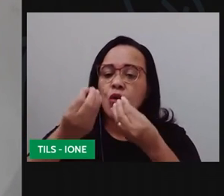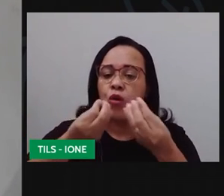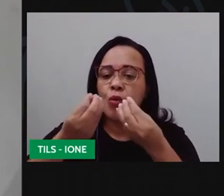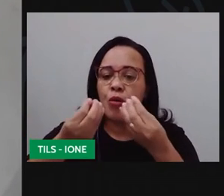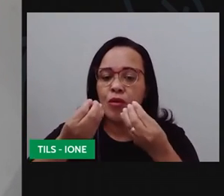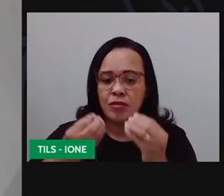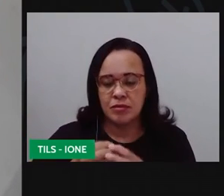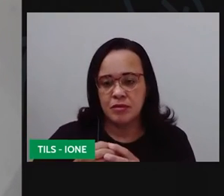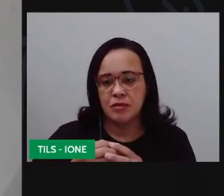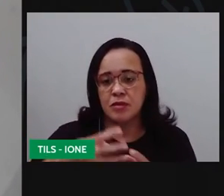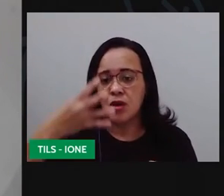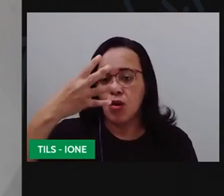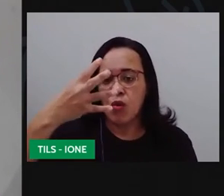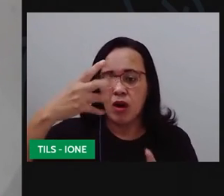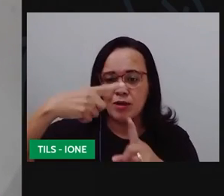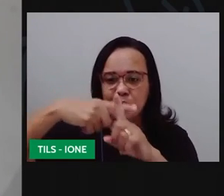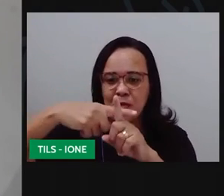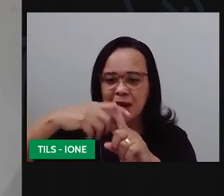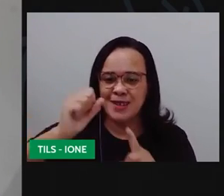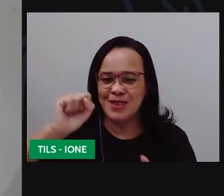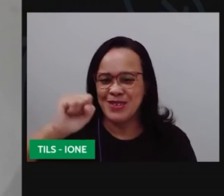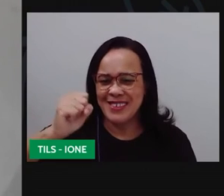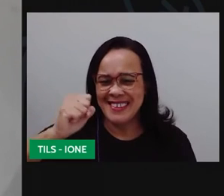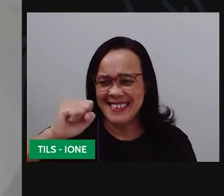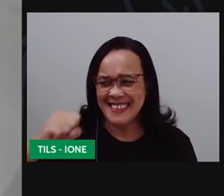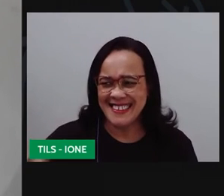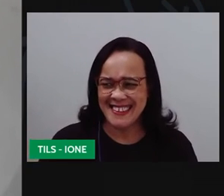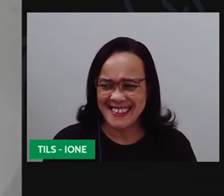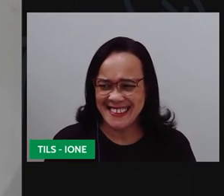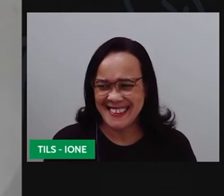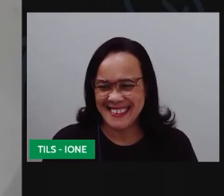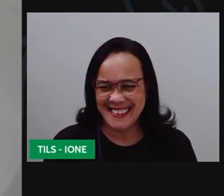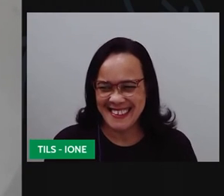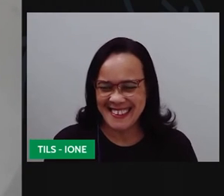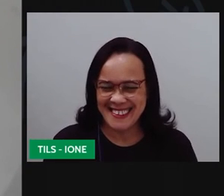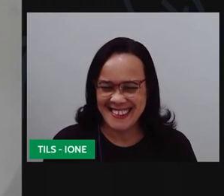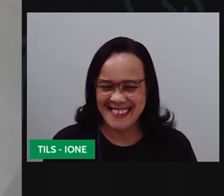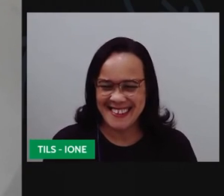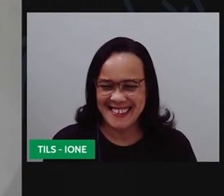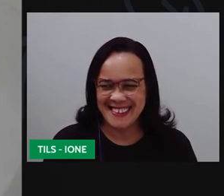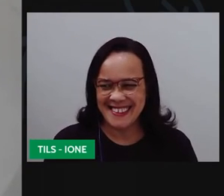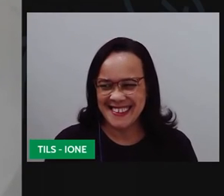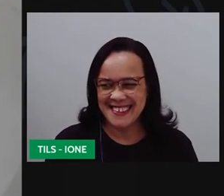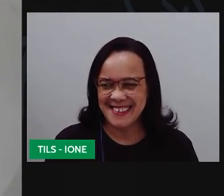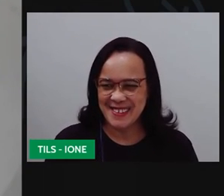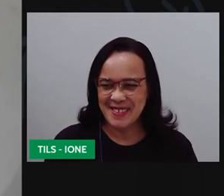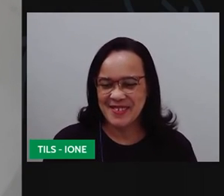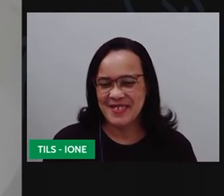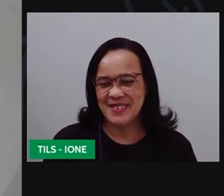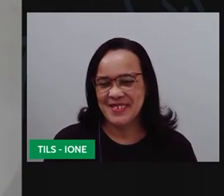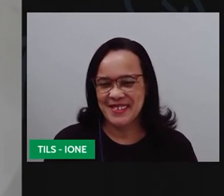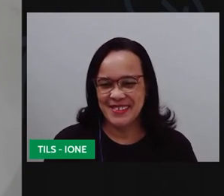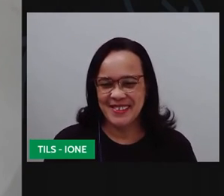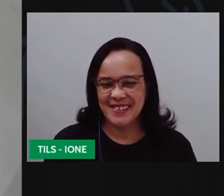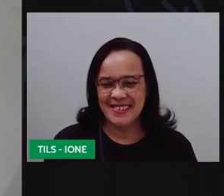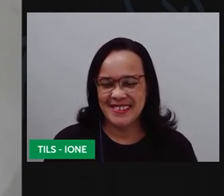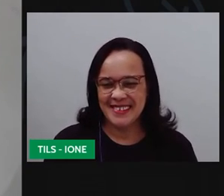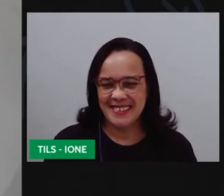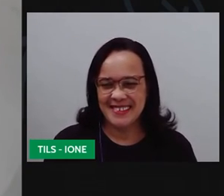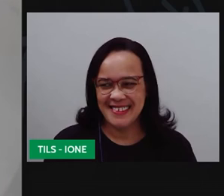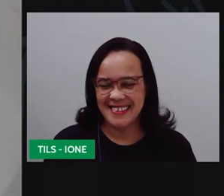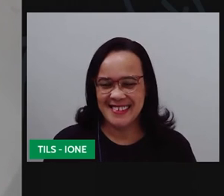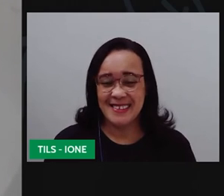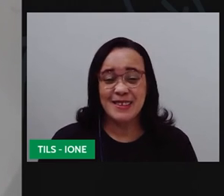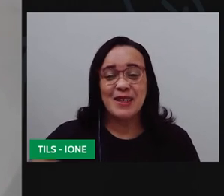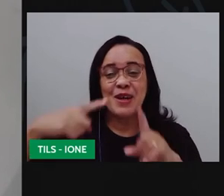quatro mais oito você sabe amanhã 14 mais oito eu tenho quatro vou acrescentar ou